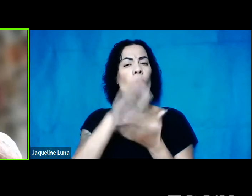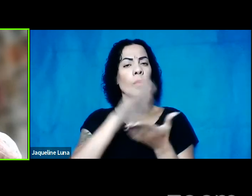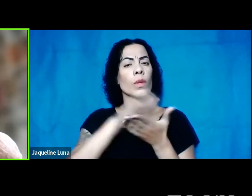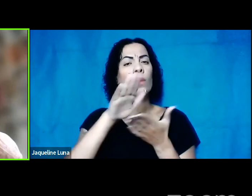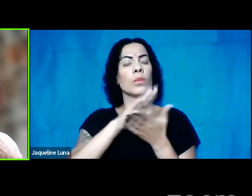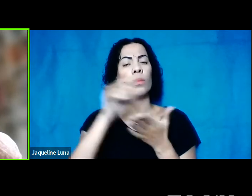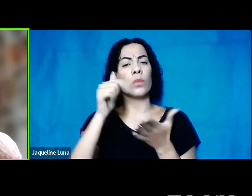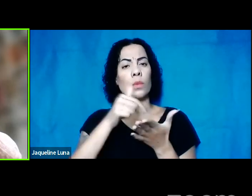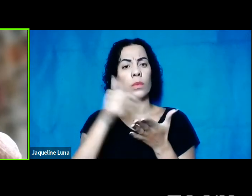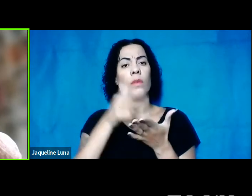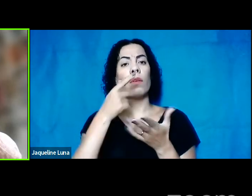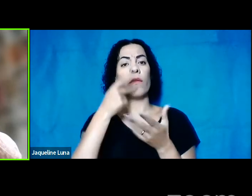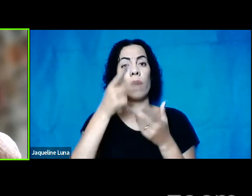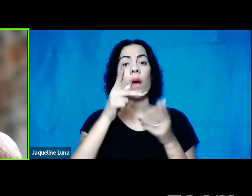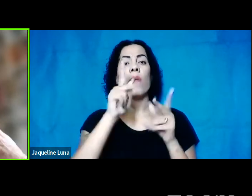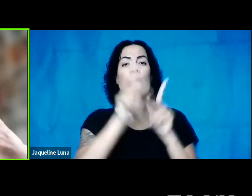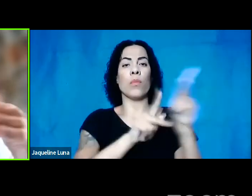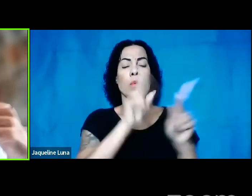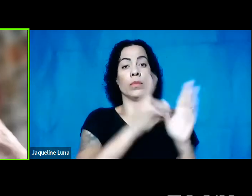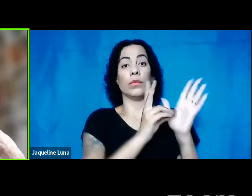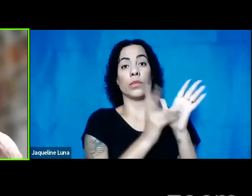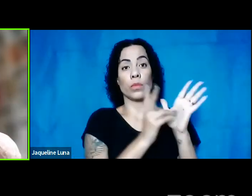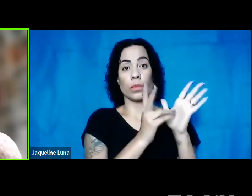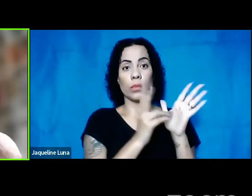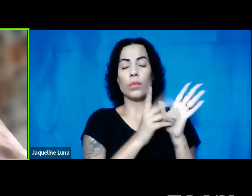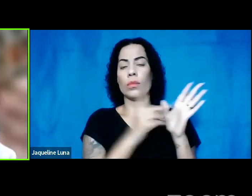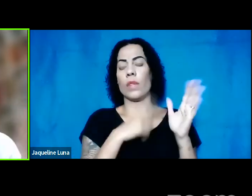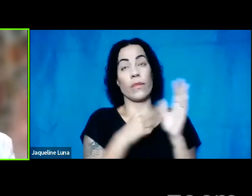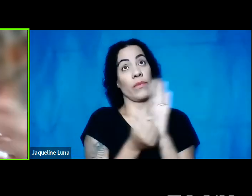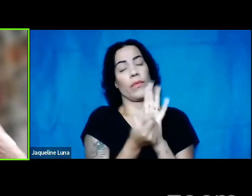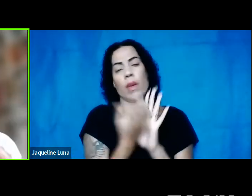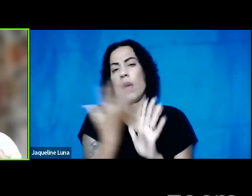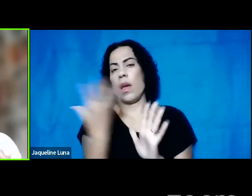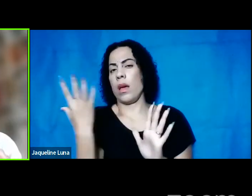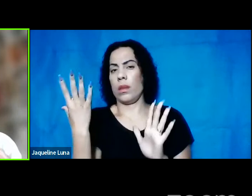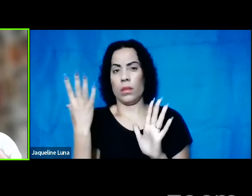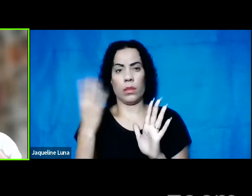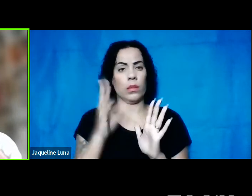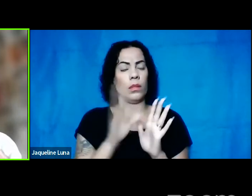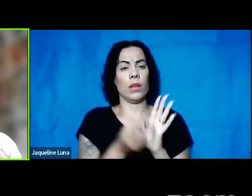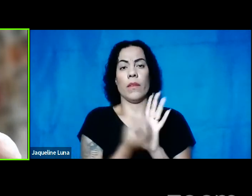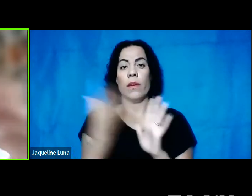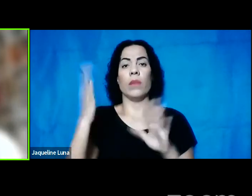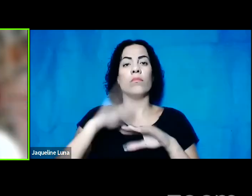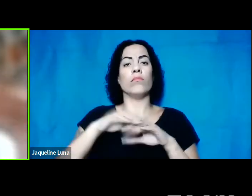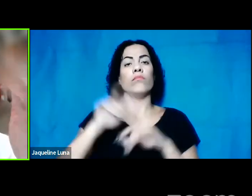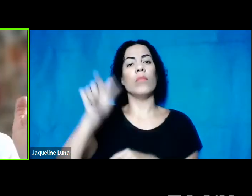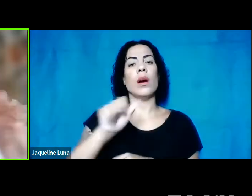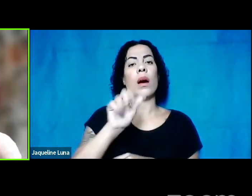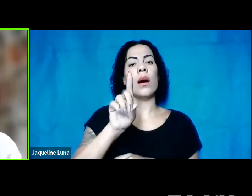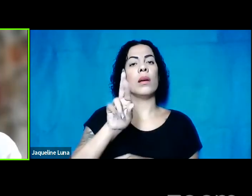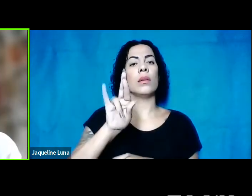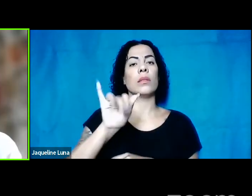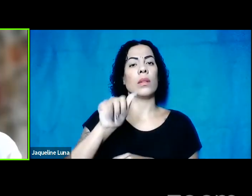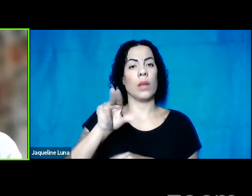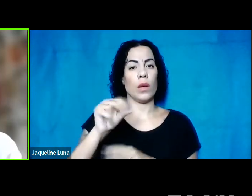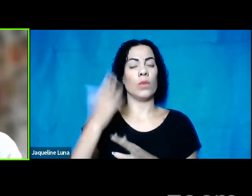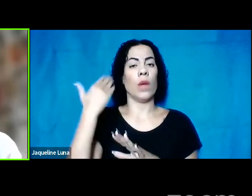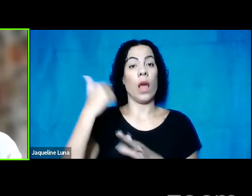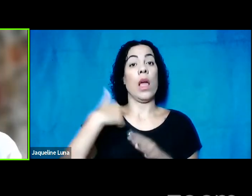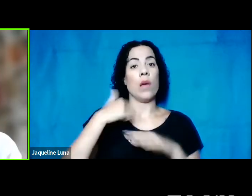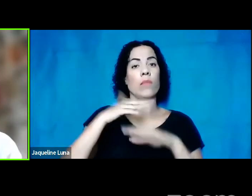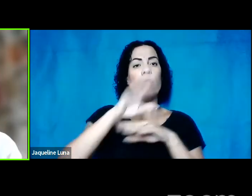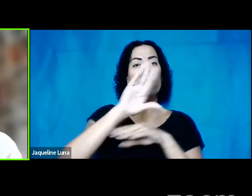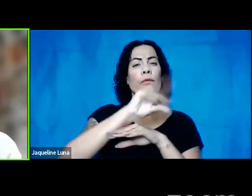matérias com população indígena, várias, né, que eram feitas pelo Adriano, na época eu ia fotografando, muito